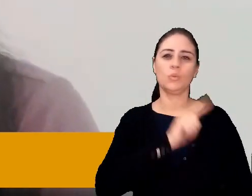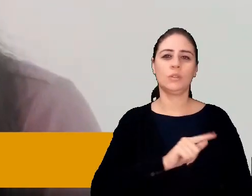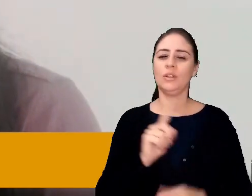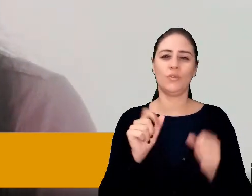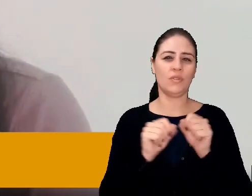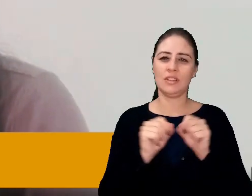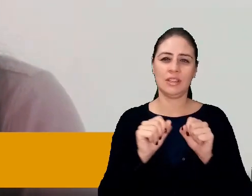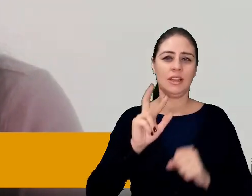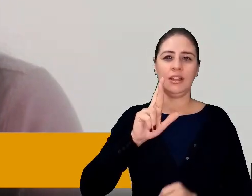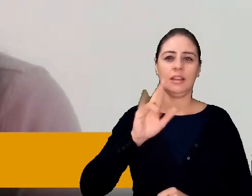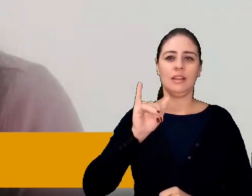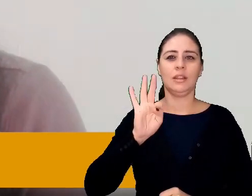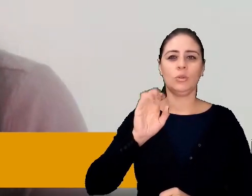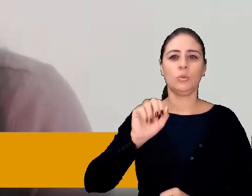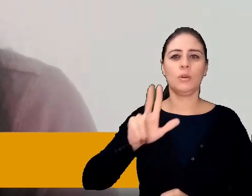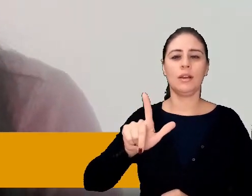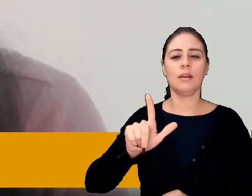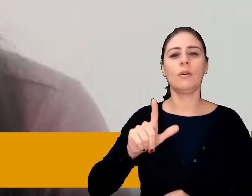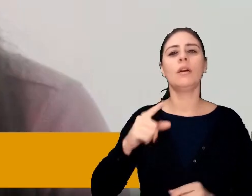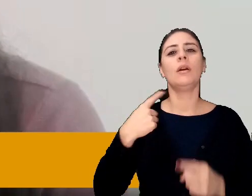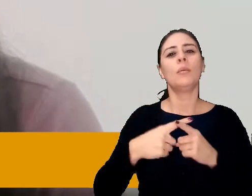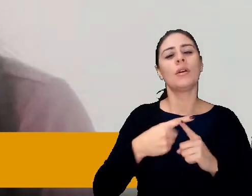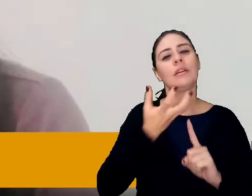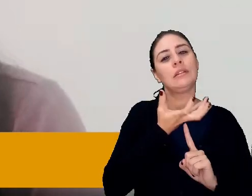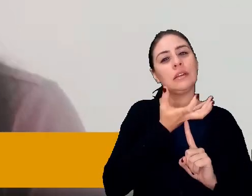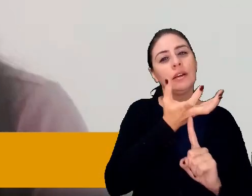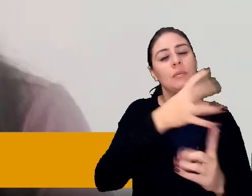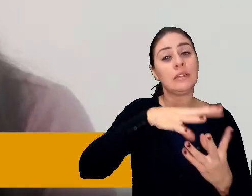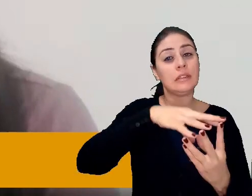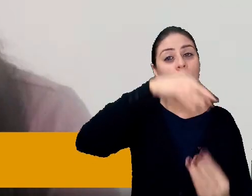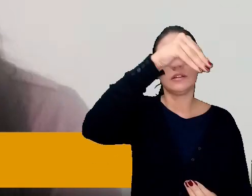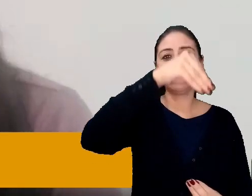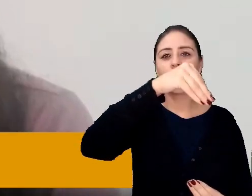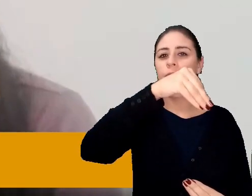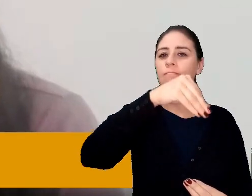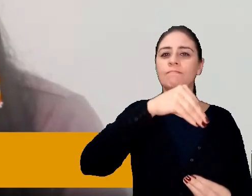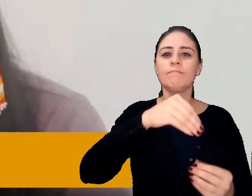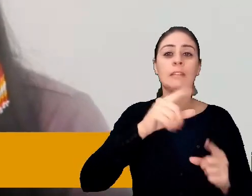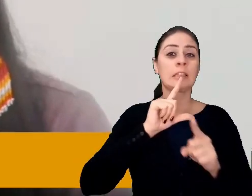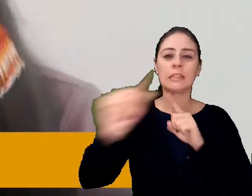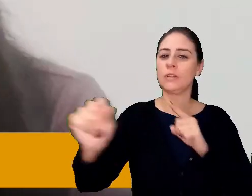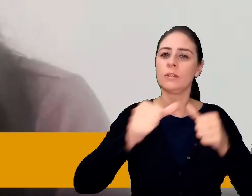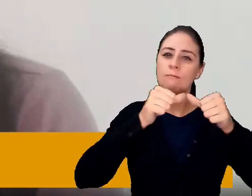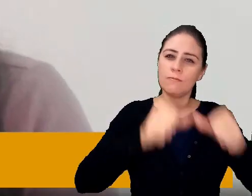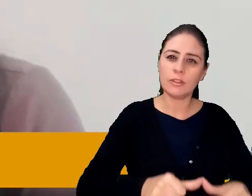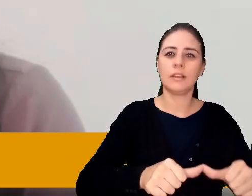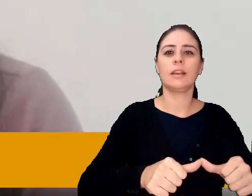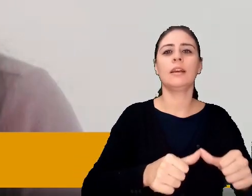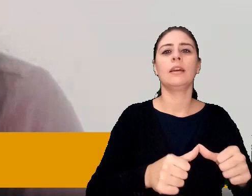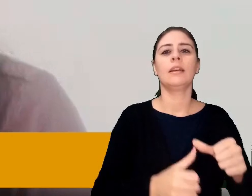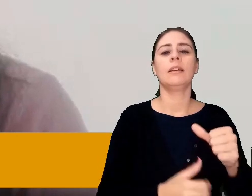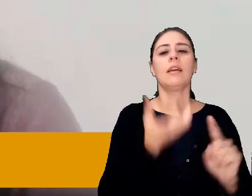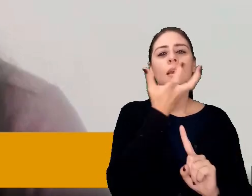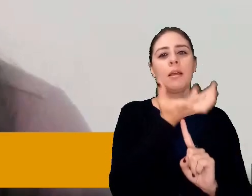conseguiram fazer porque o espírito da araucária não se retirou e eles não conseguiram derrubar o pinheiro. E daí, se você não consegue